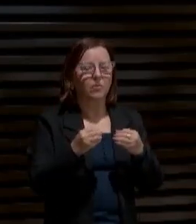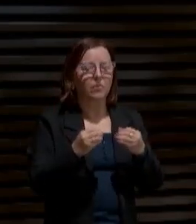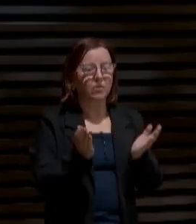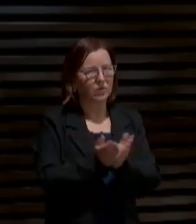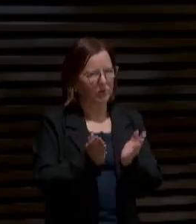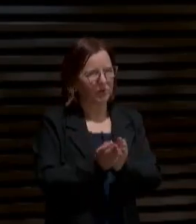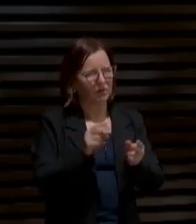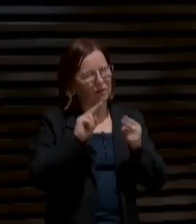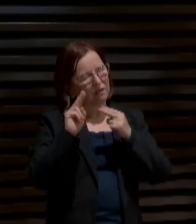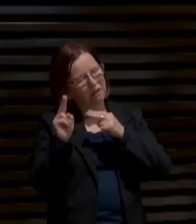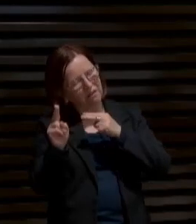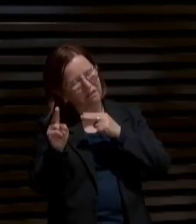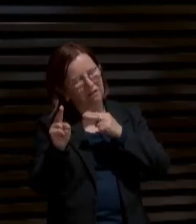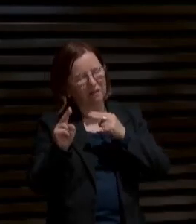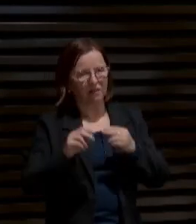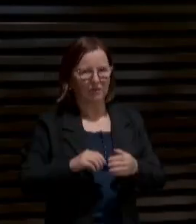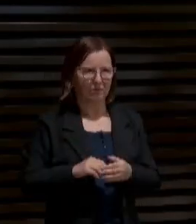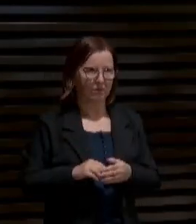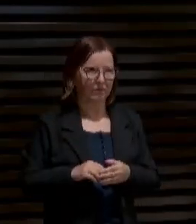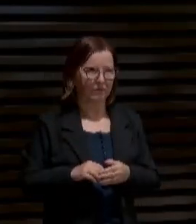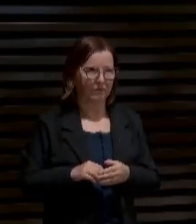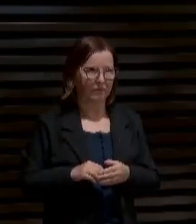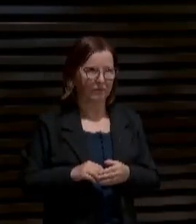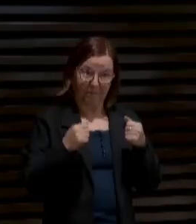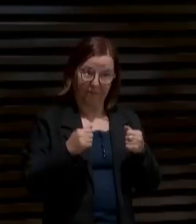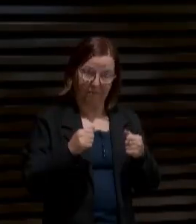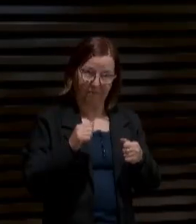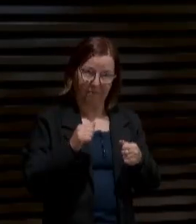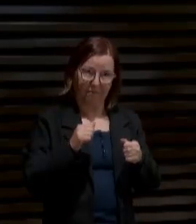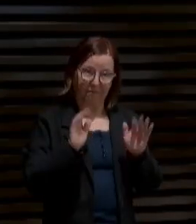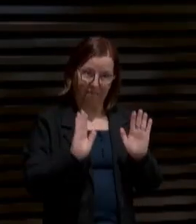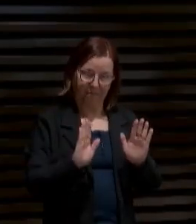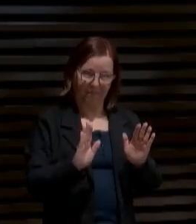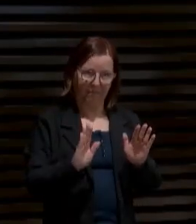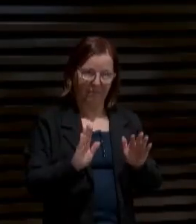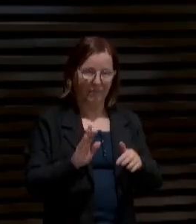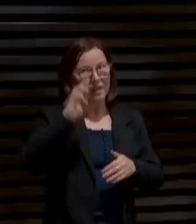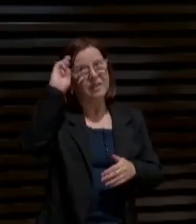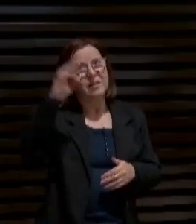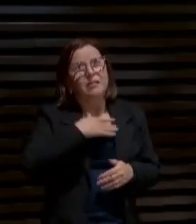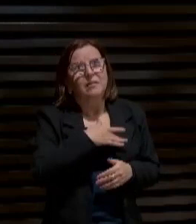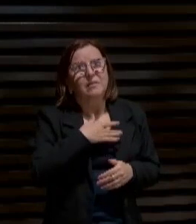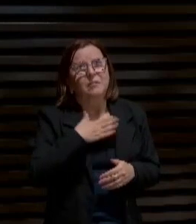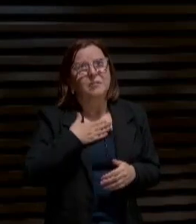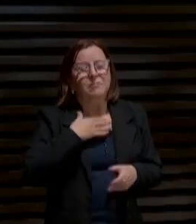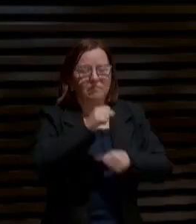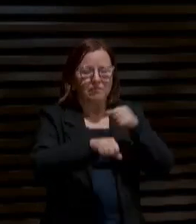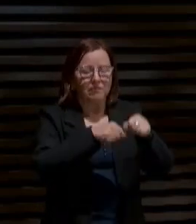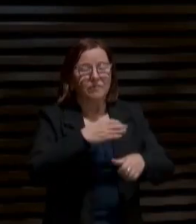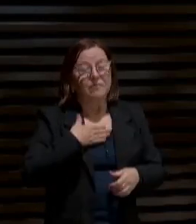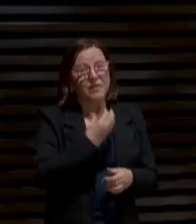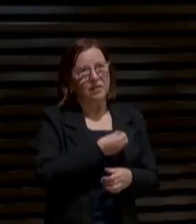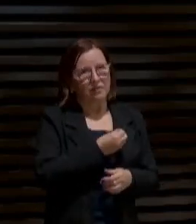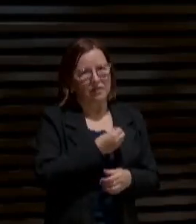É sério meus irmãos acham de parar Senhor tem misericórdia de mim muda minha vida